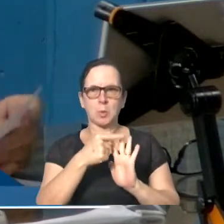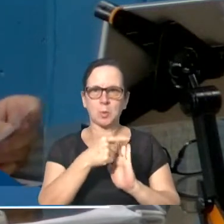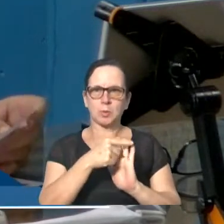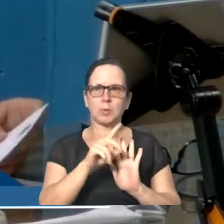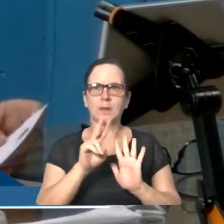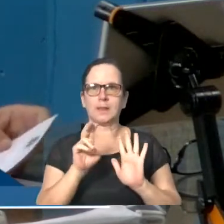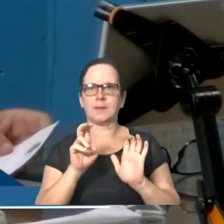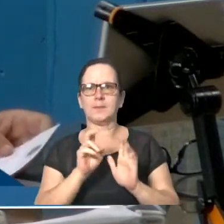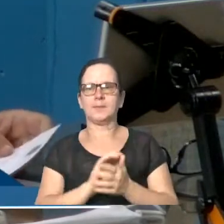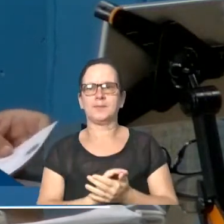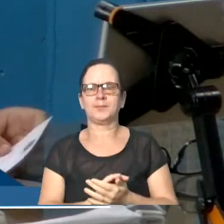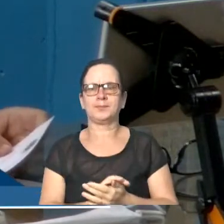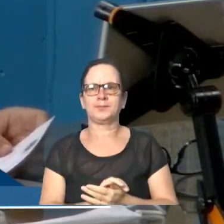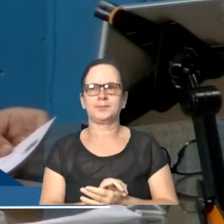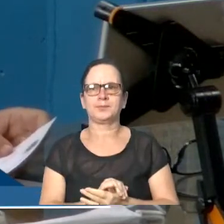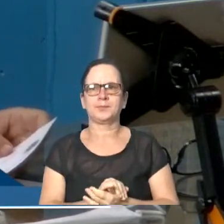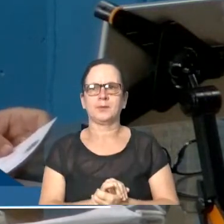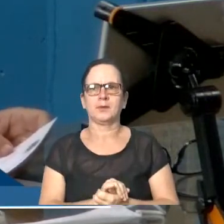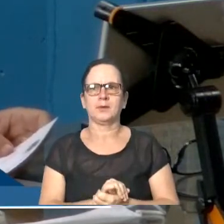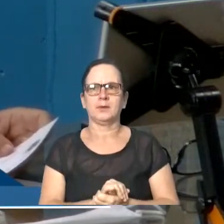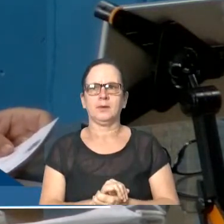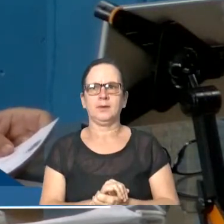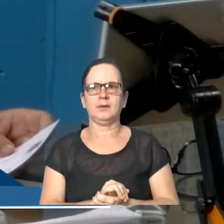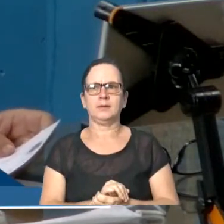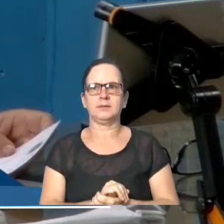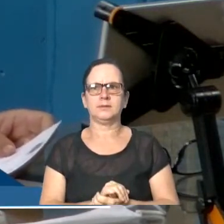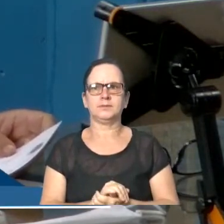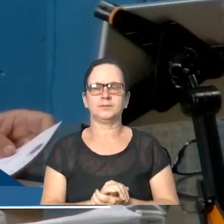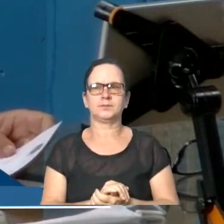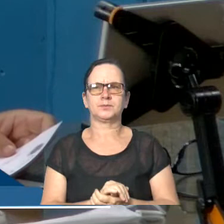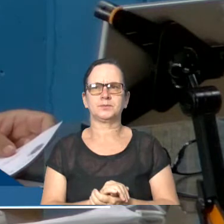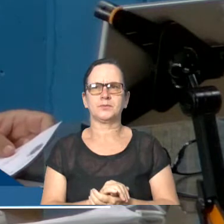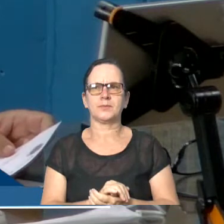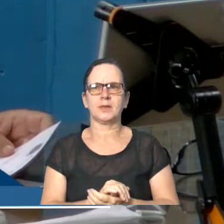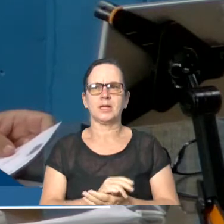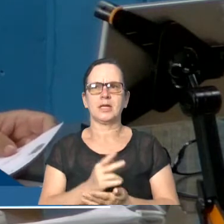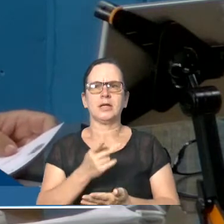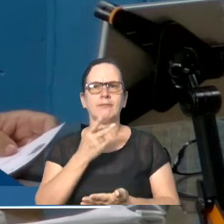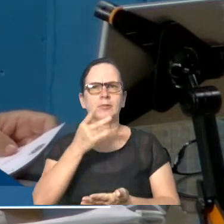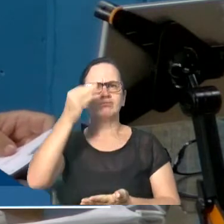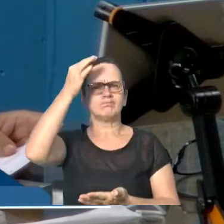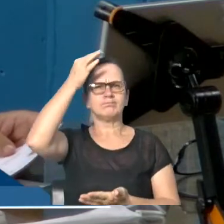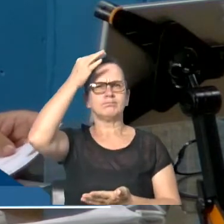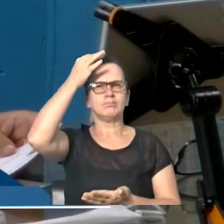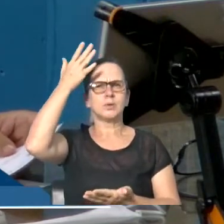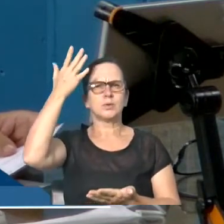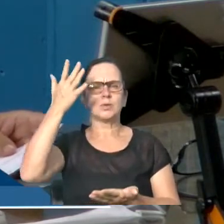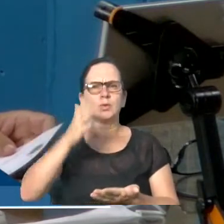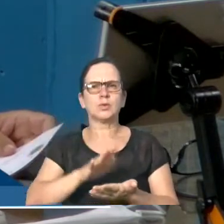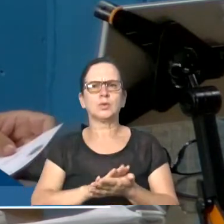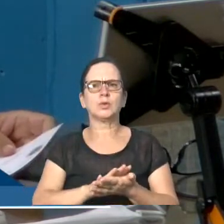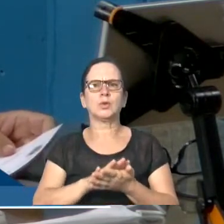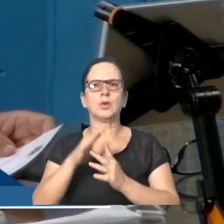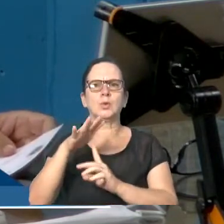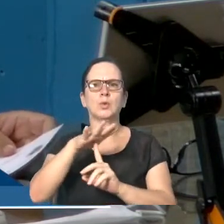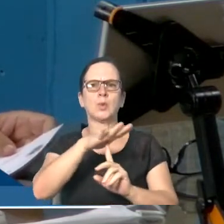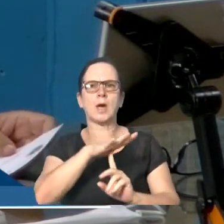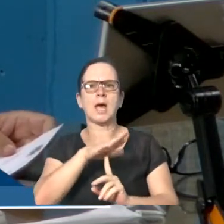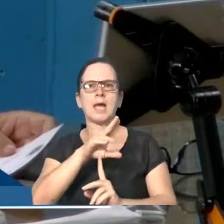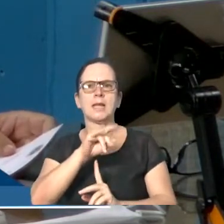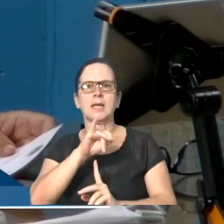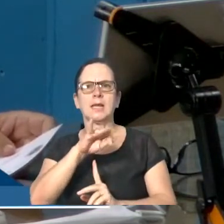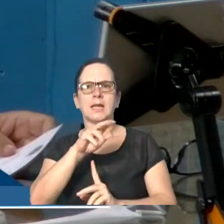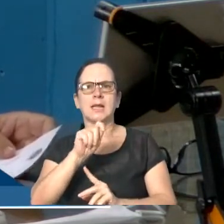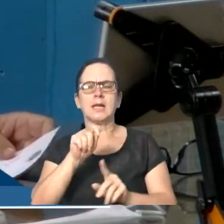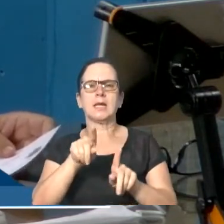né? Eu falei aqui do absurdo do Parque Anilinas estar abandonado e